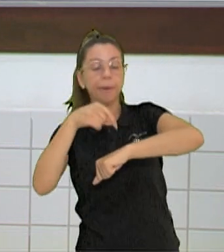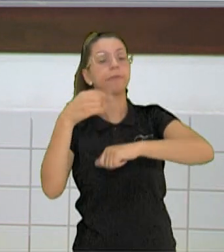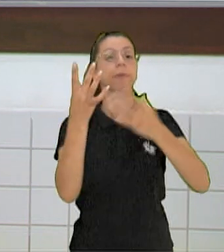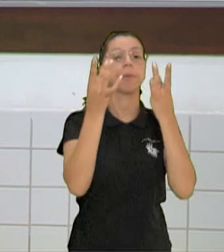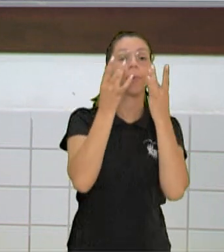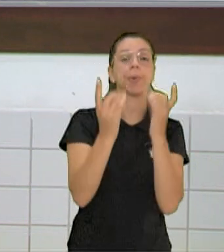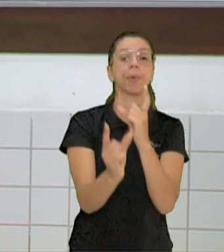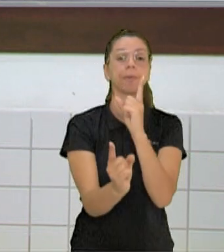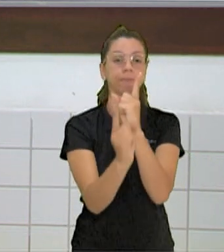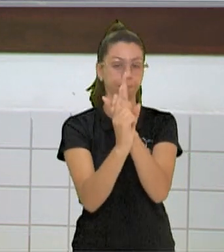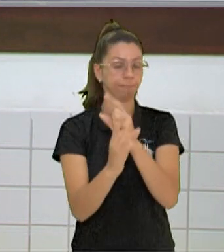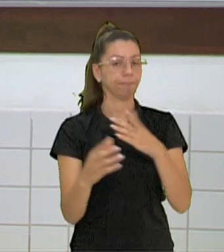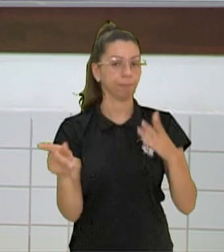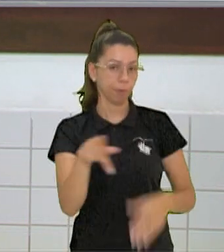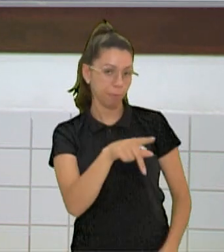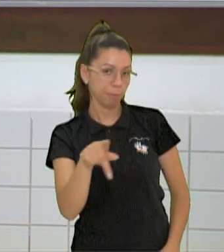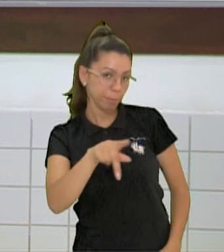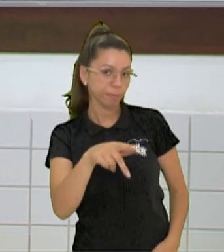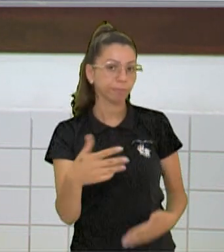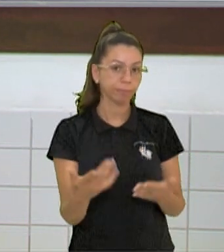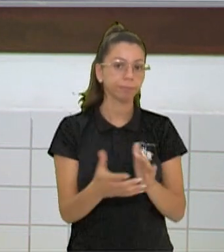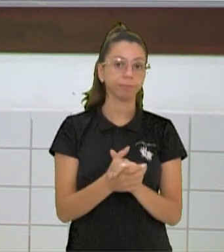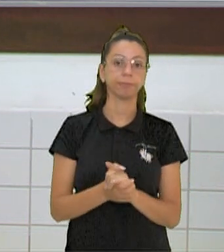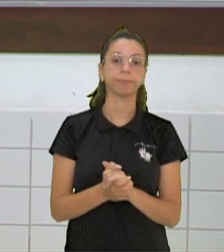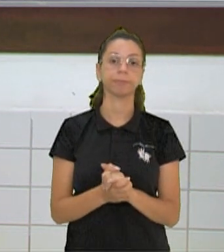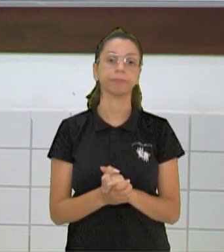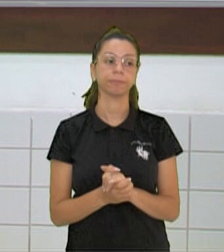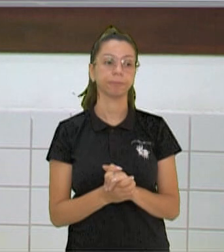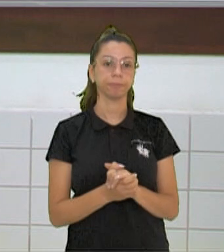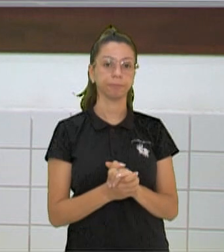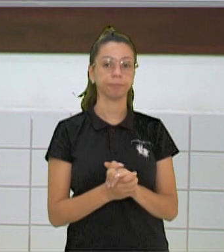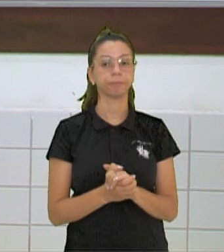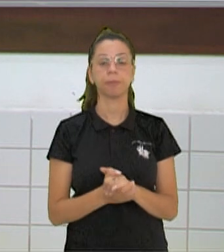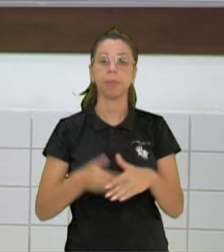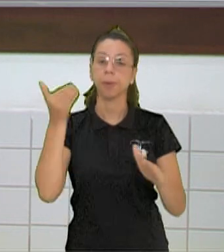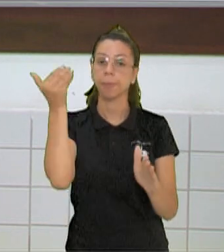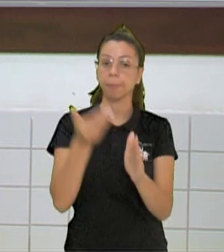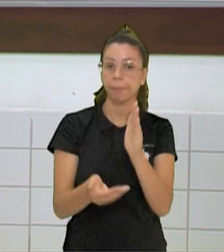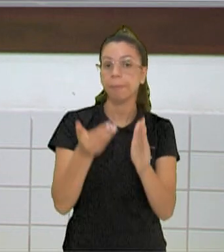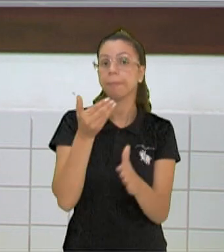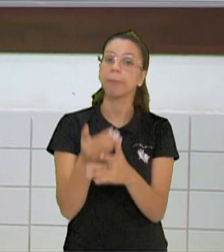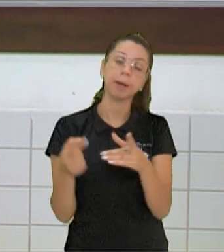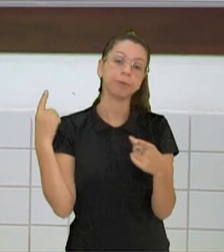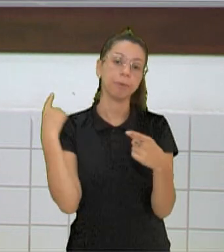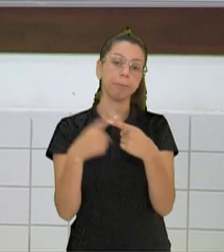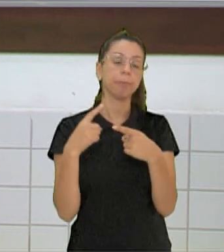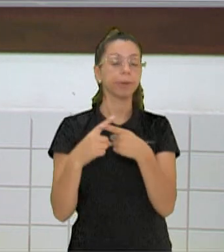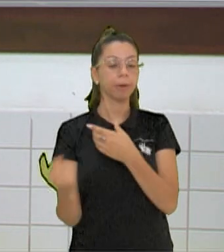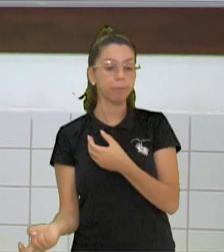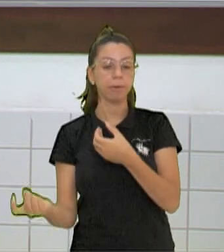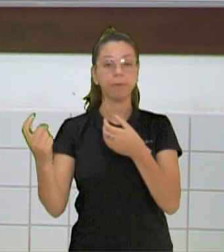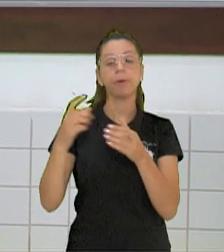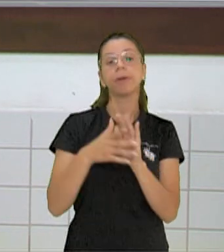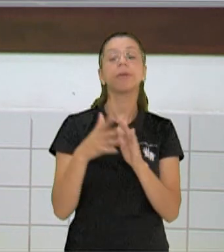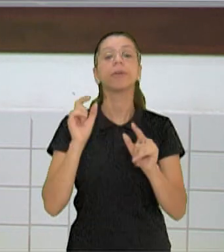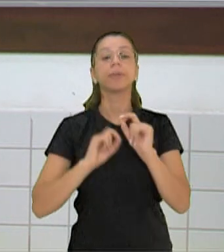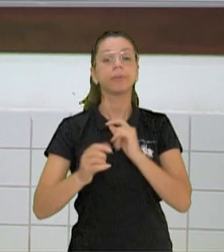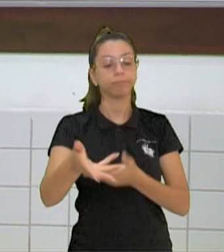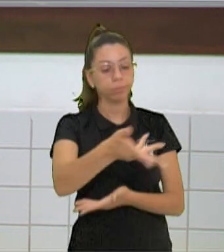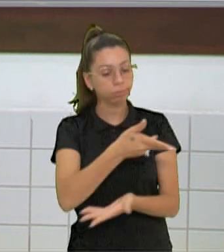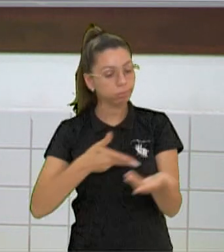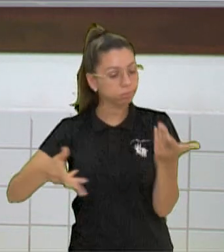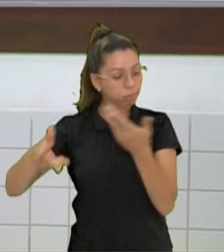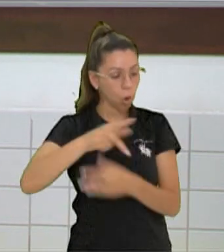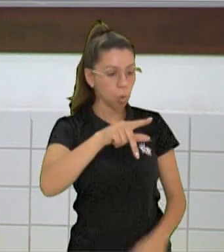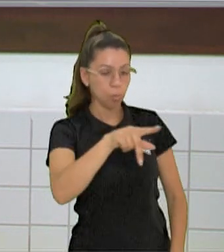com o professor. Então, busca esse encontro ao vivo, não perde, que é hora de rever o professor, conversar com seus